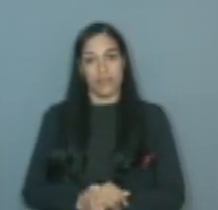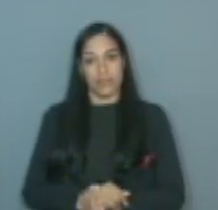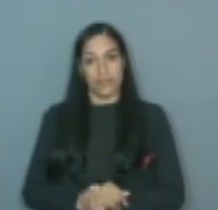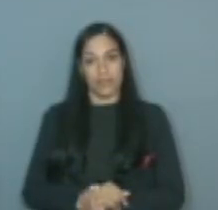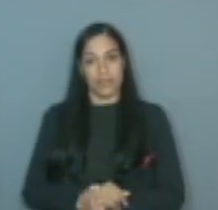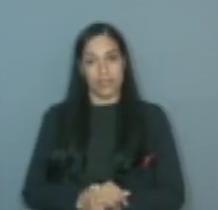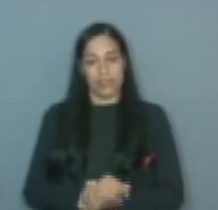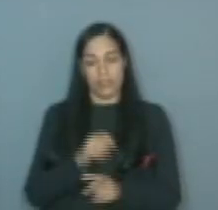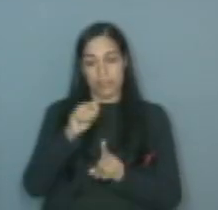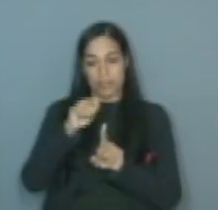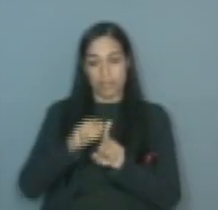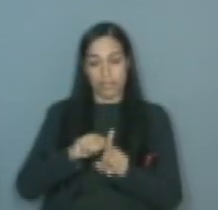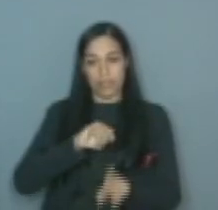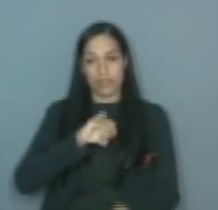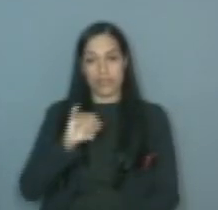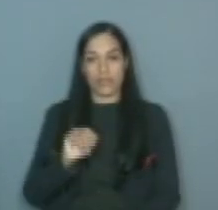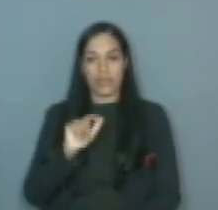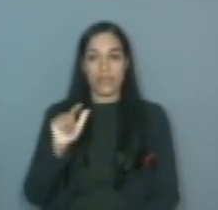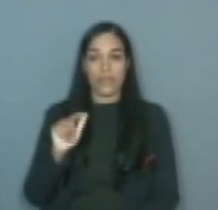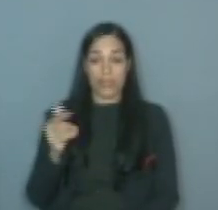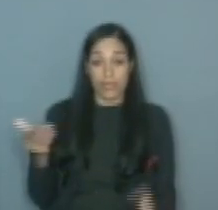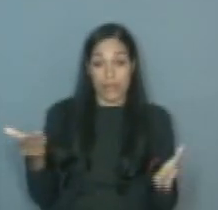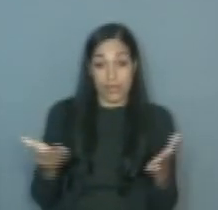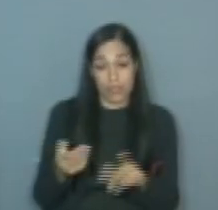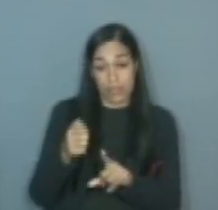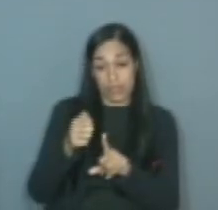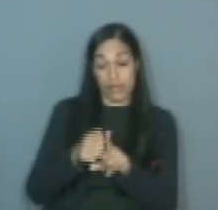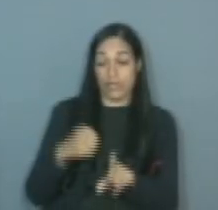Desde julho, estamos em outubro.